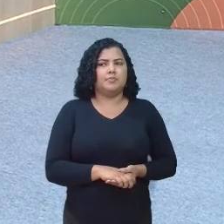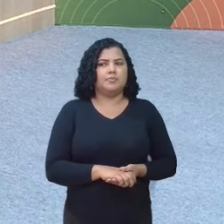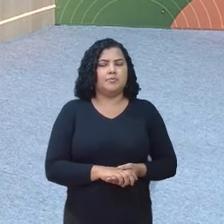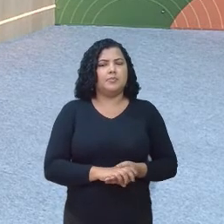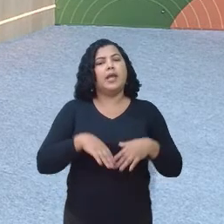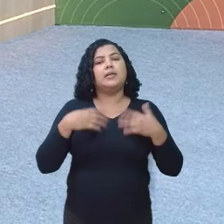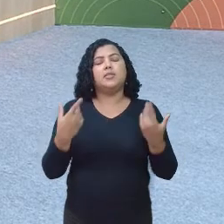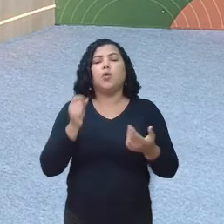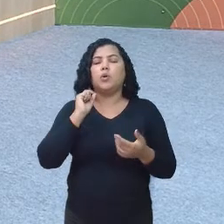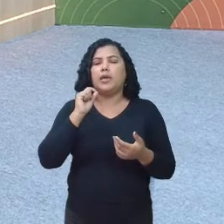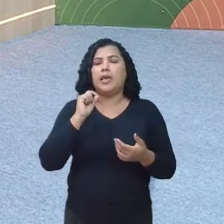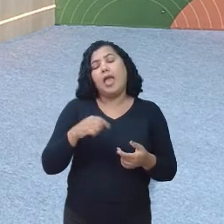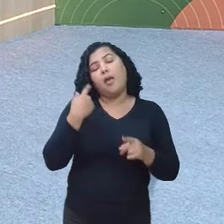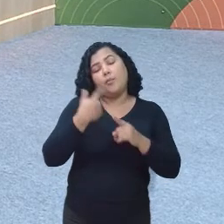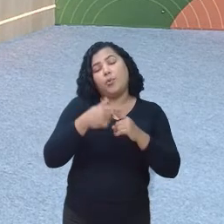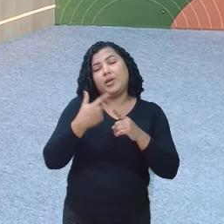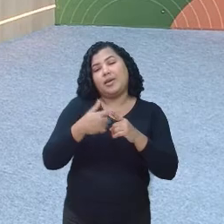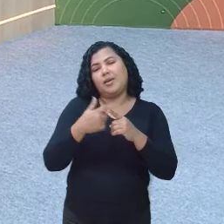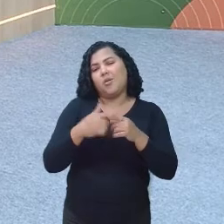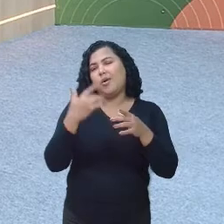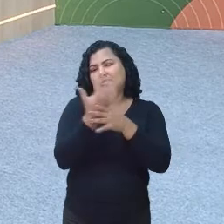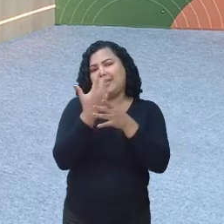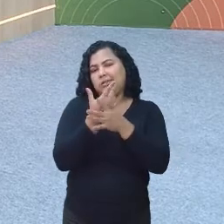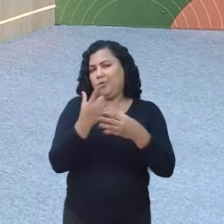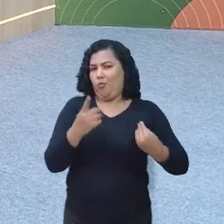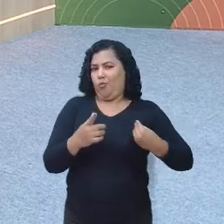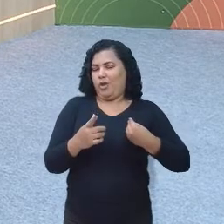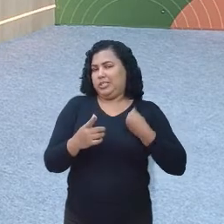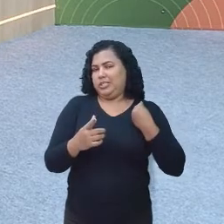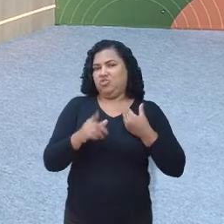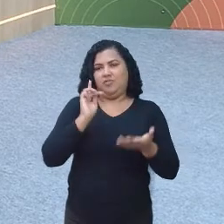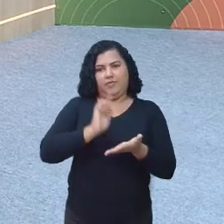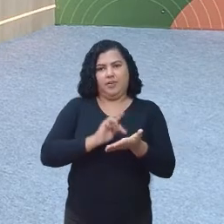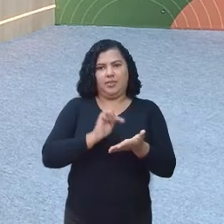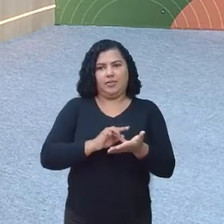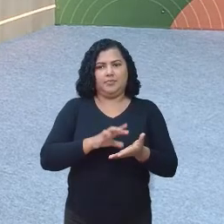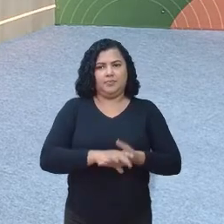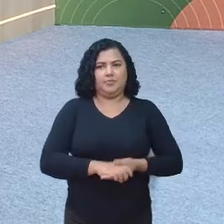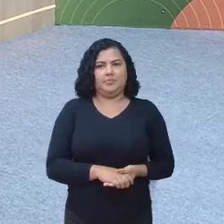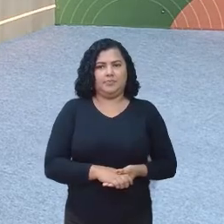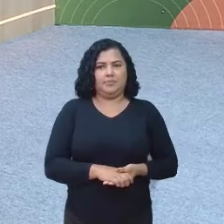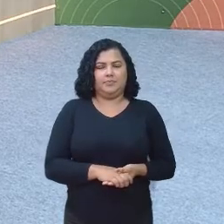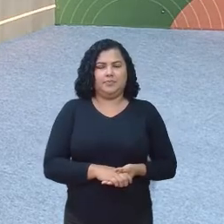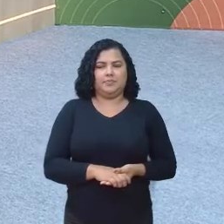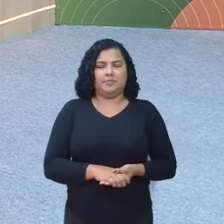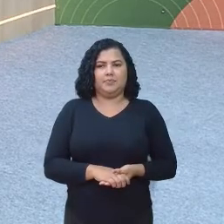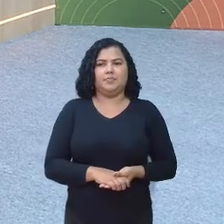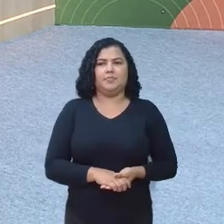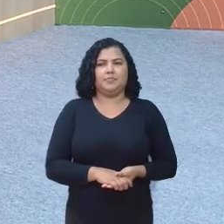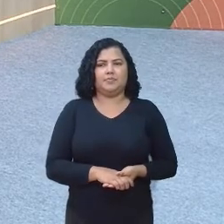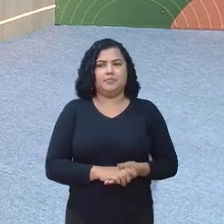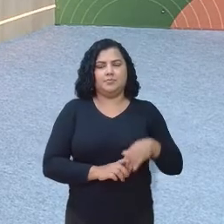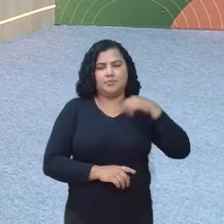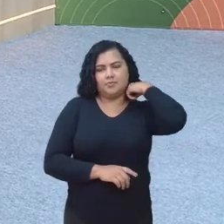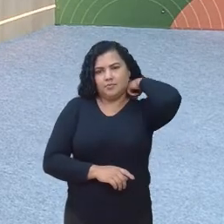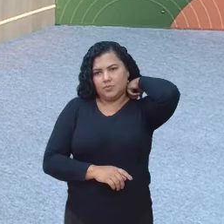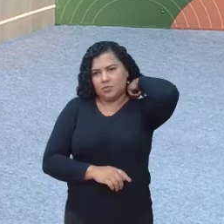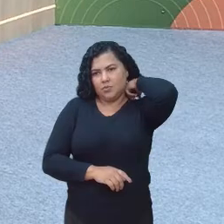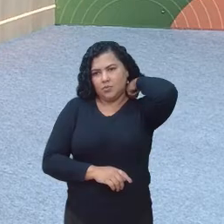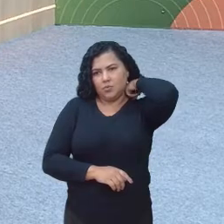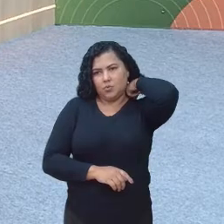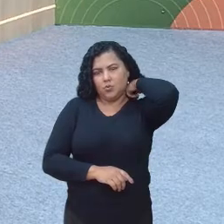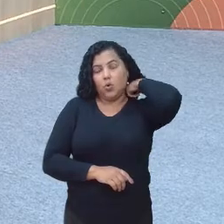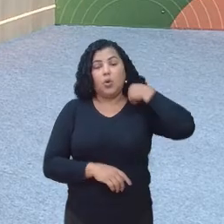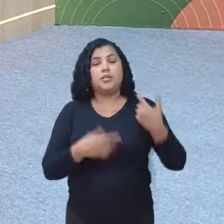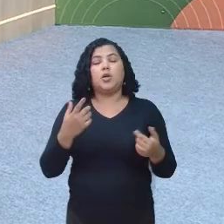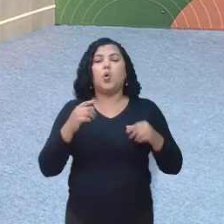que uma cidade que não existe, uma cidade que não é real. Então, a paráfrase ele faz esse movimento. Por exemplo, o subtítulo